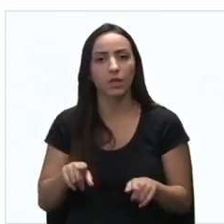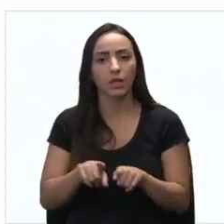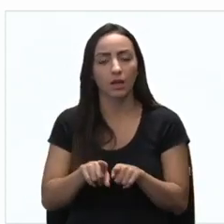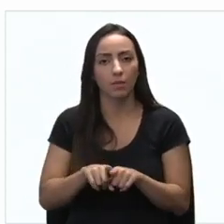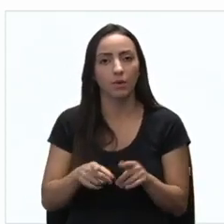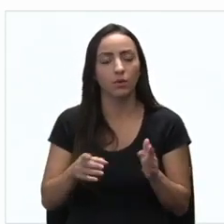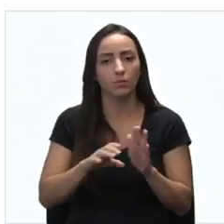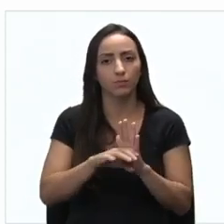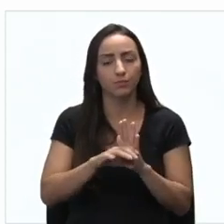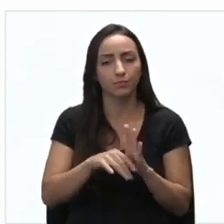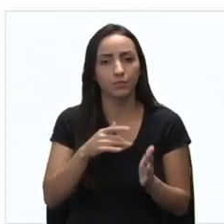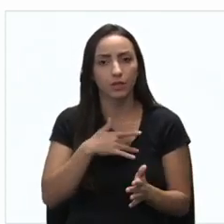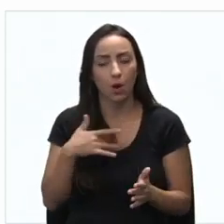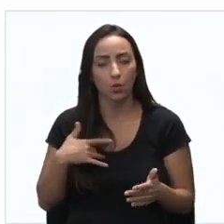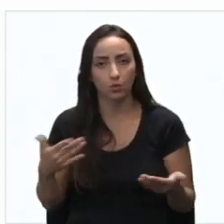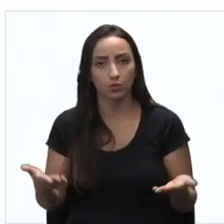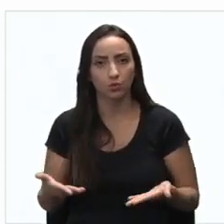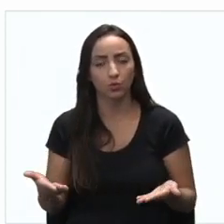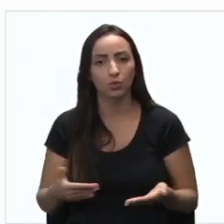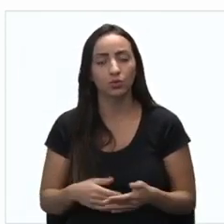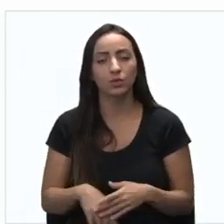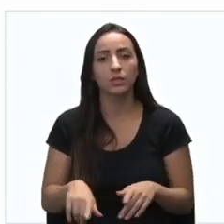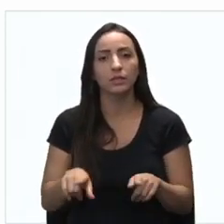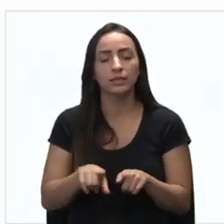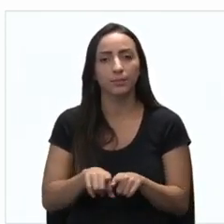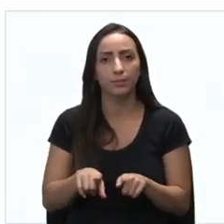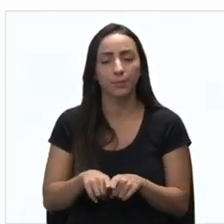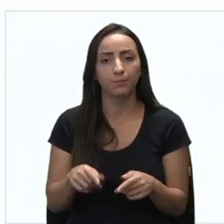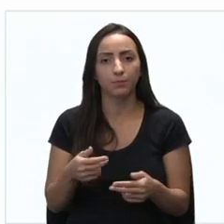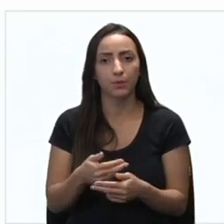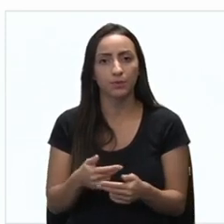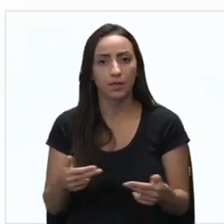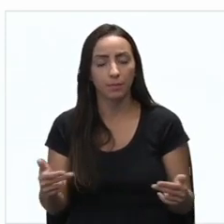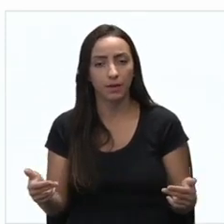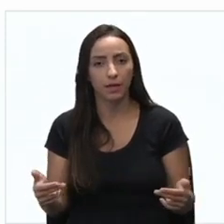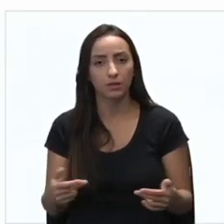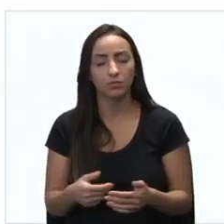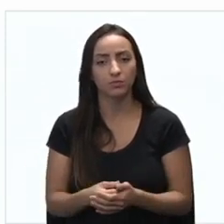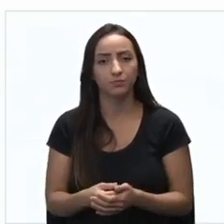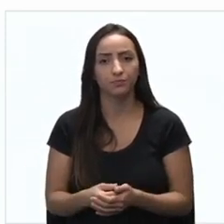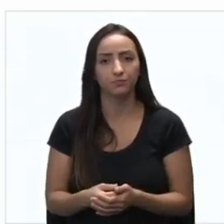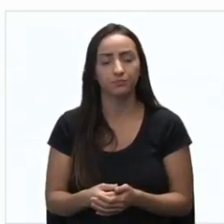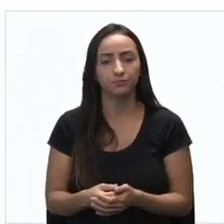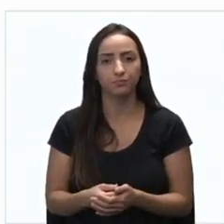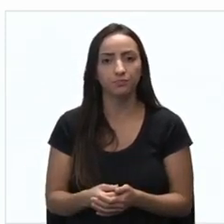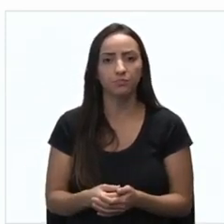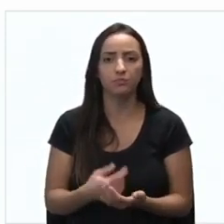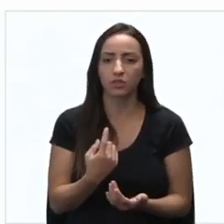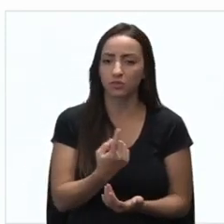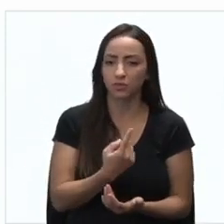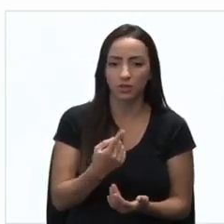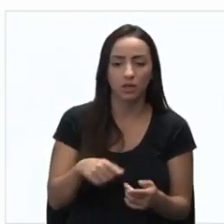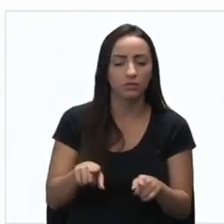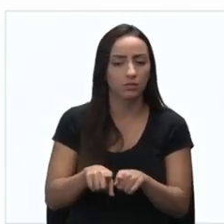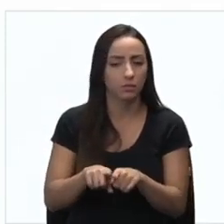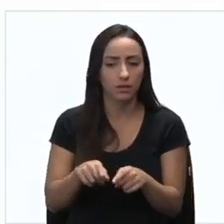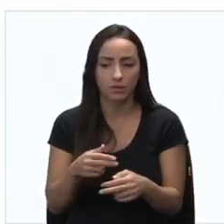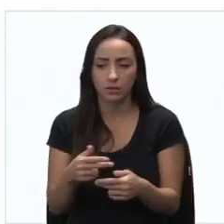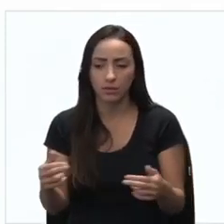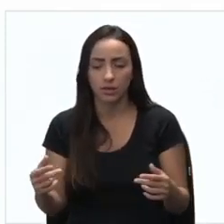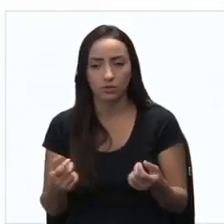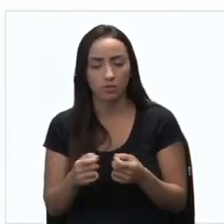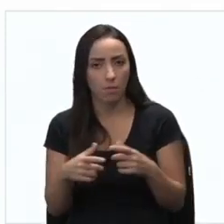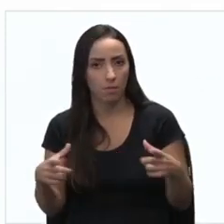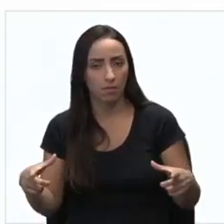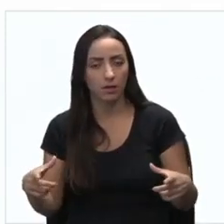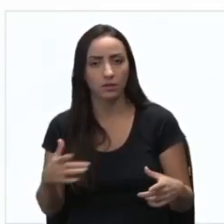de saúde, né, e quais são os determinantes, desde aqueles individuais até os macrodeterminantes